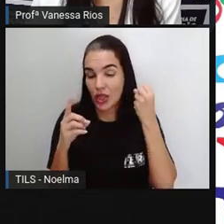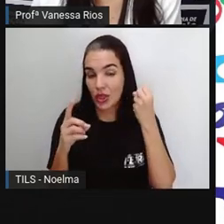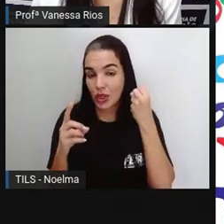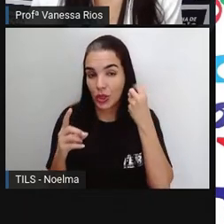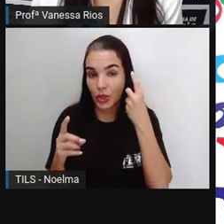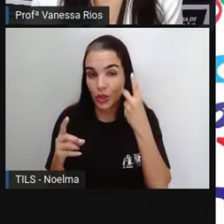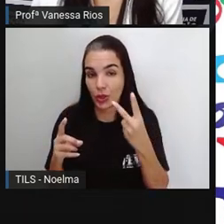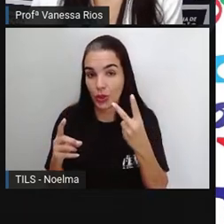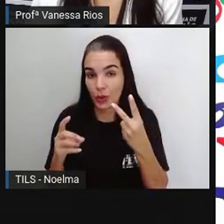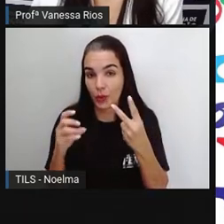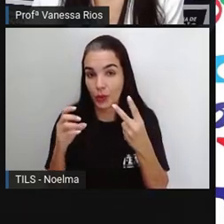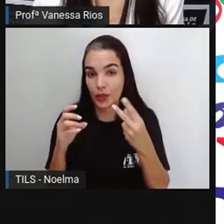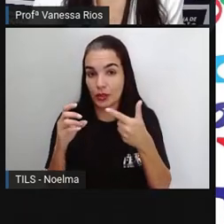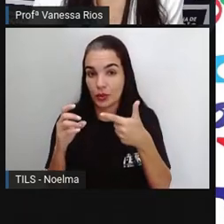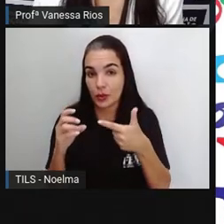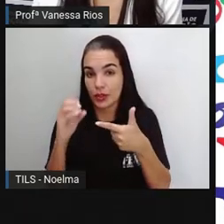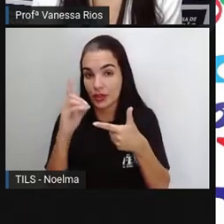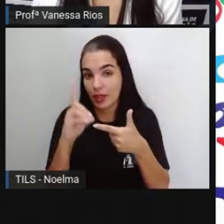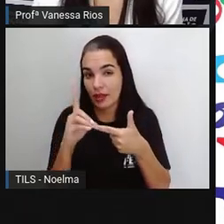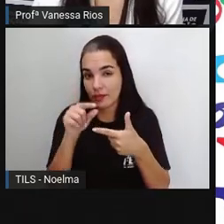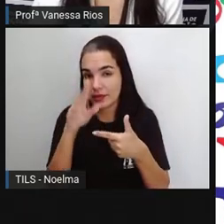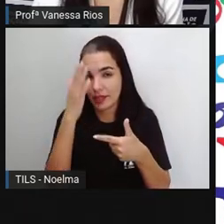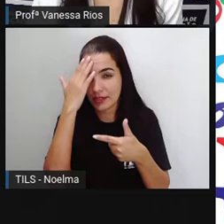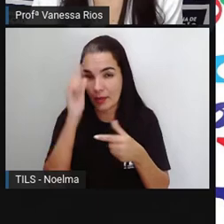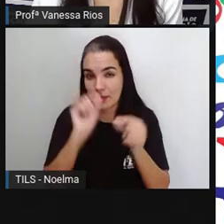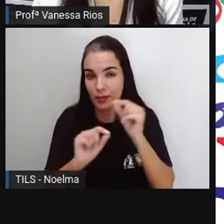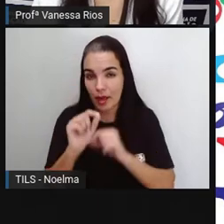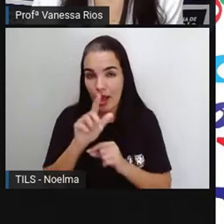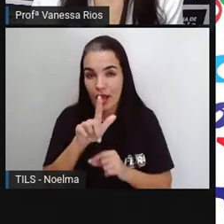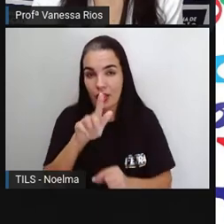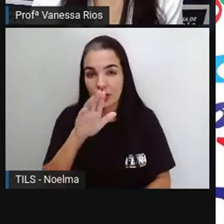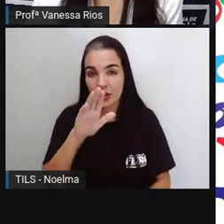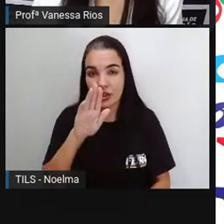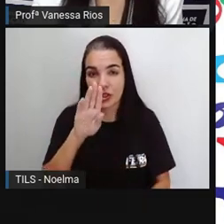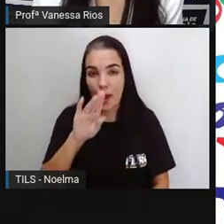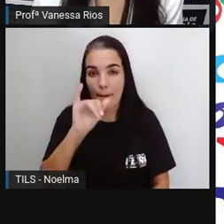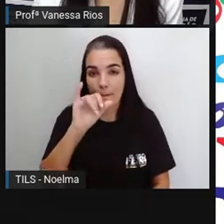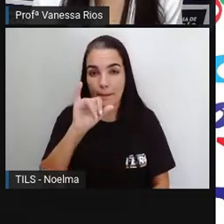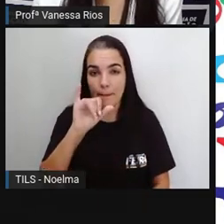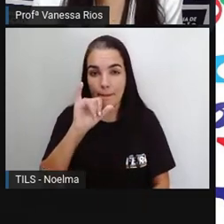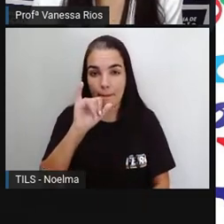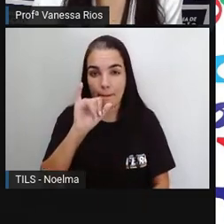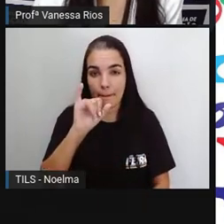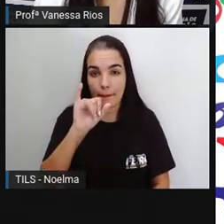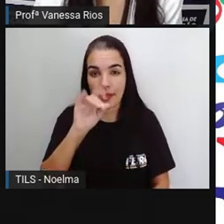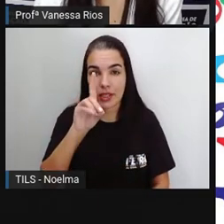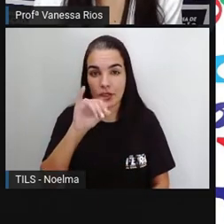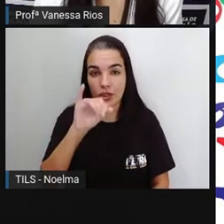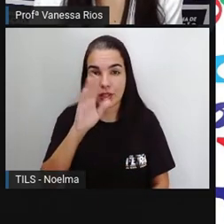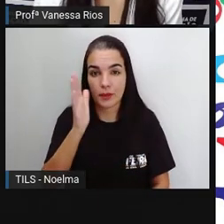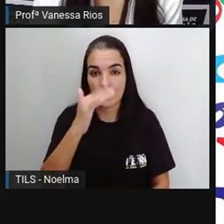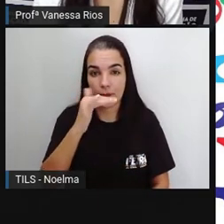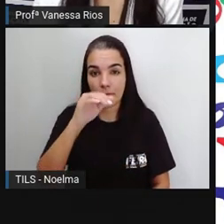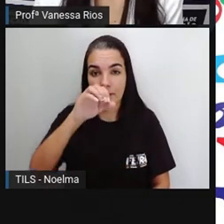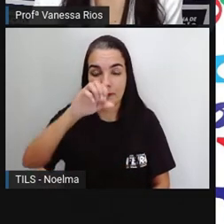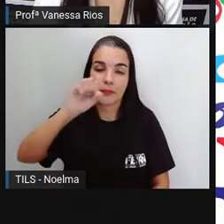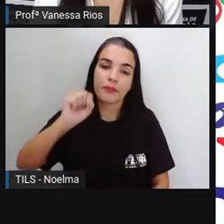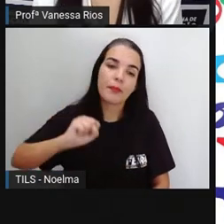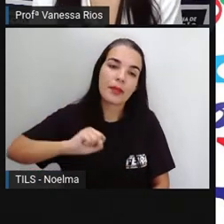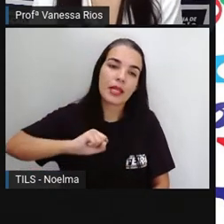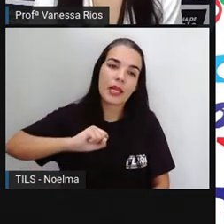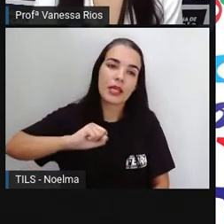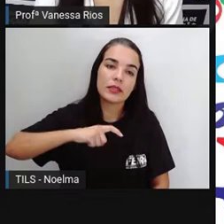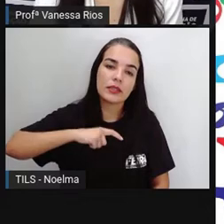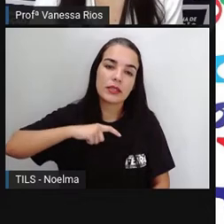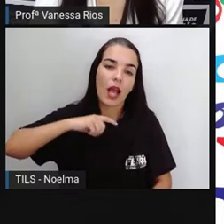só. Vocês sabem aí o que são figuras geométricas bidimensionais? As formas